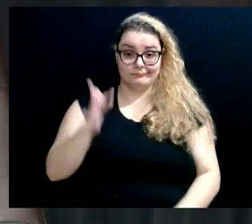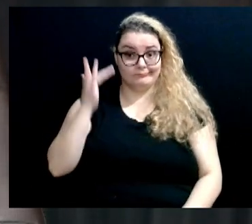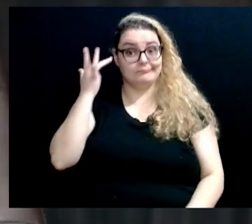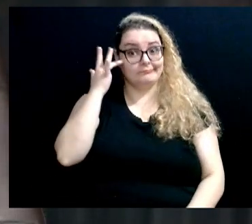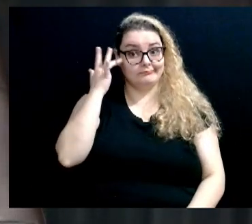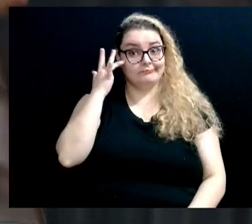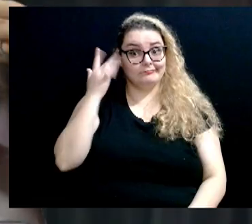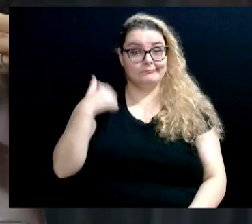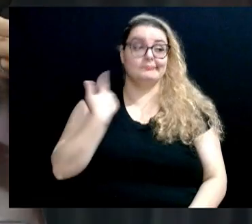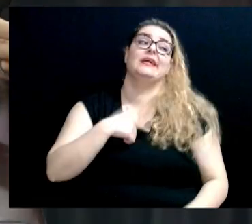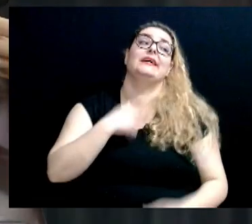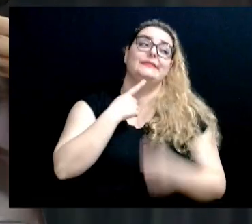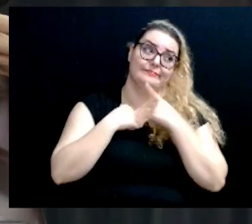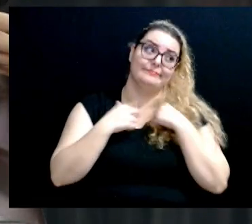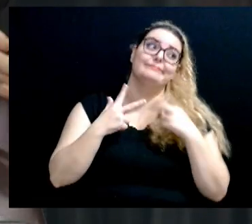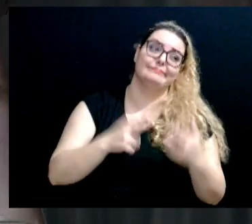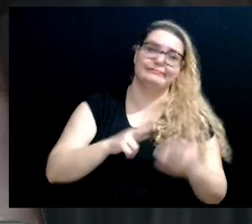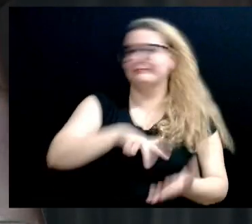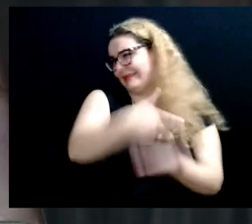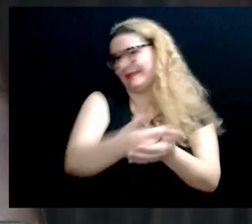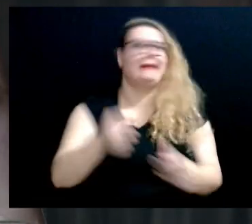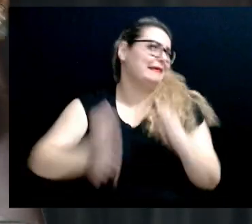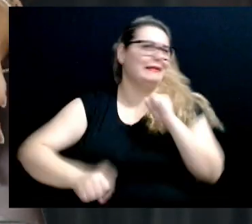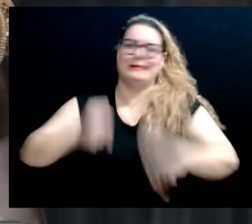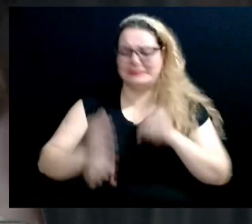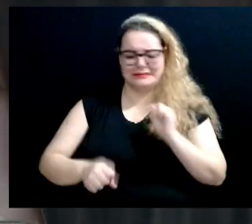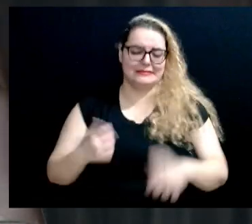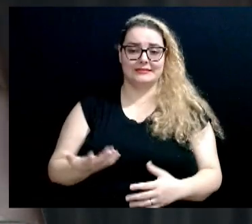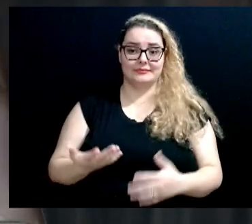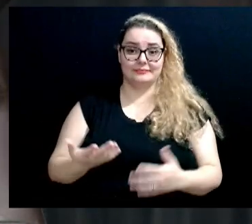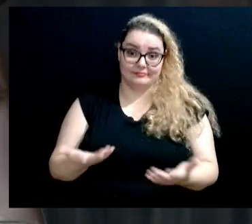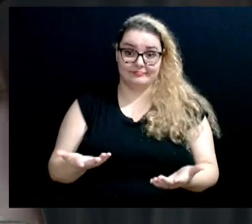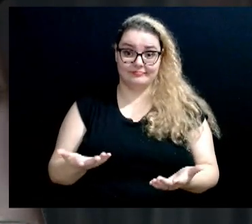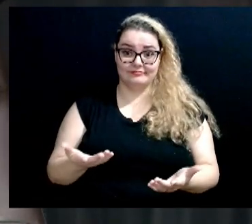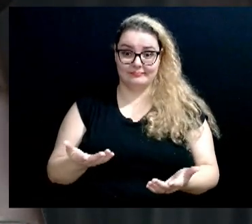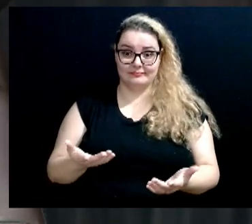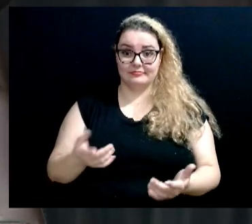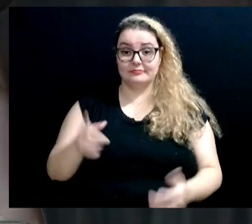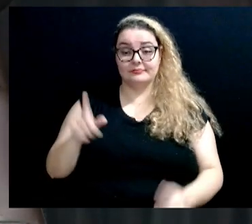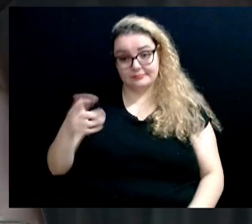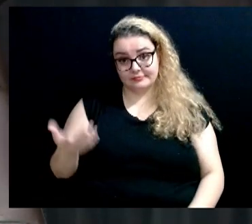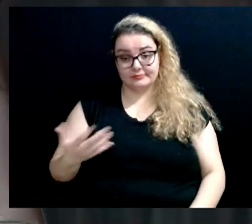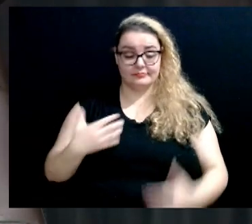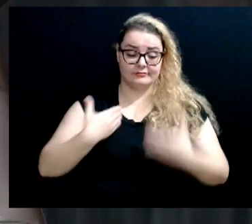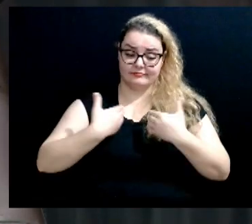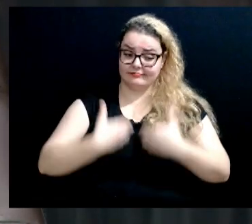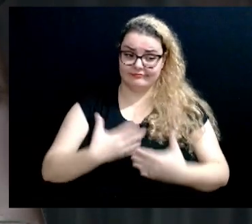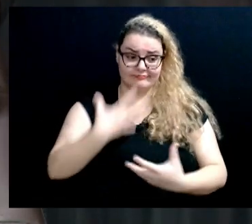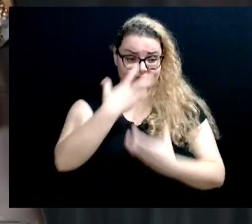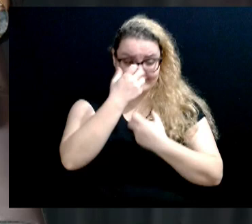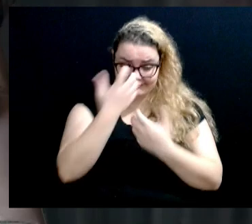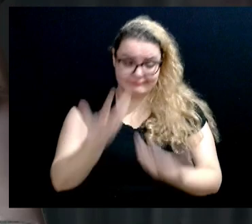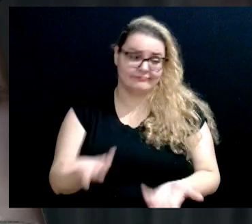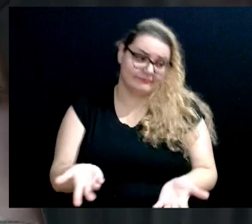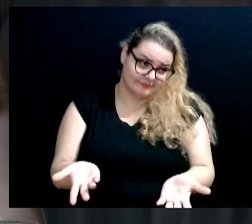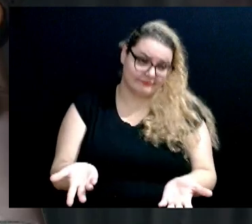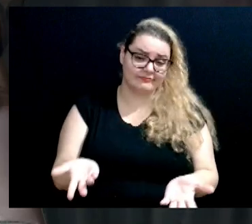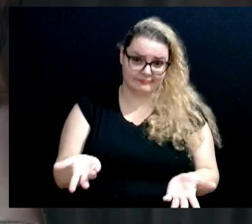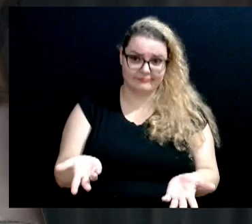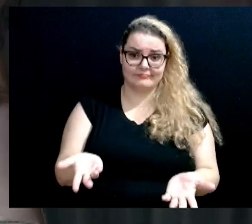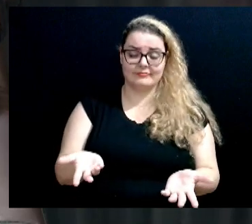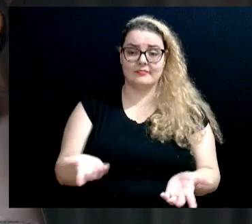também é se jogar no chão e espernear às vezes. Exatamente. Porque a gente está cansado, está frustrado. Então, essa frustração ela